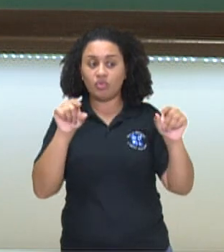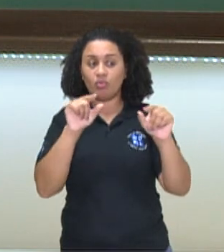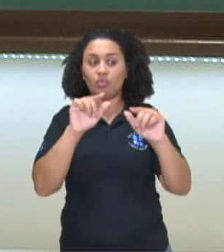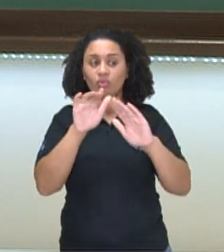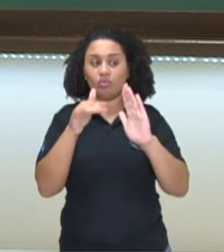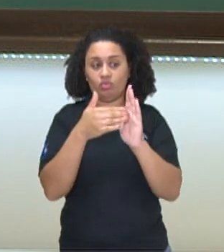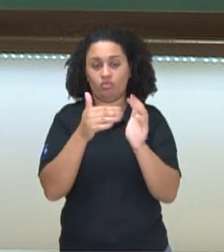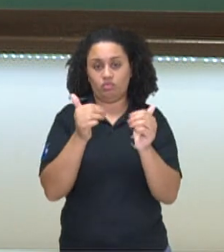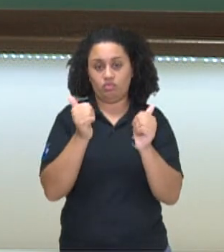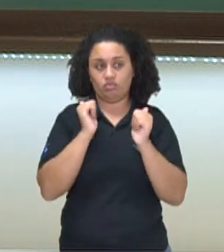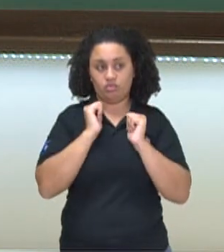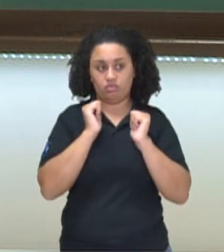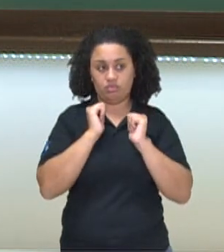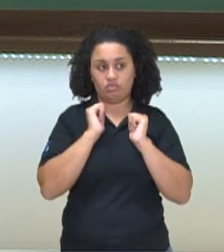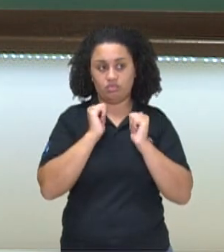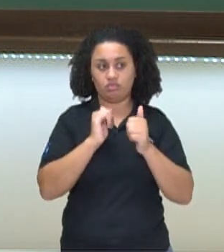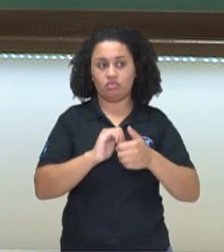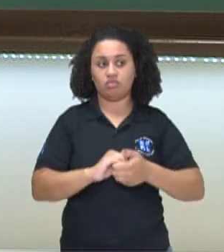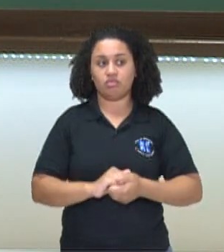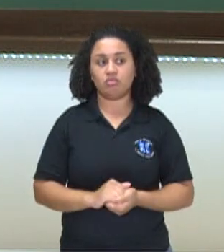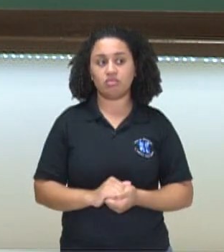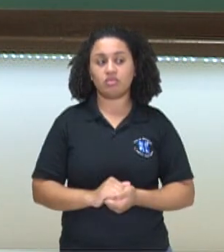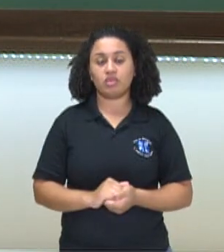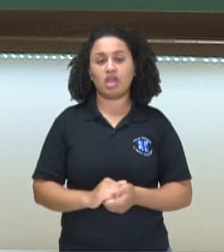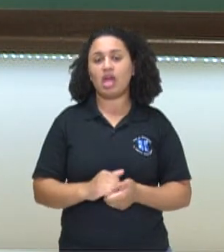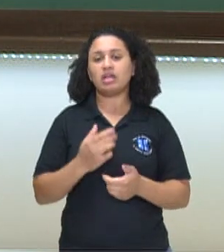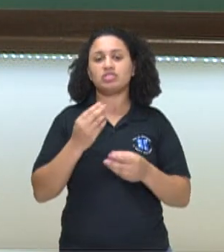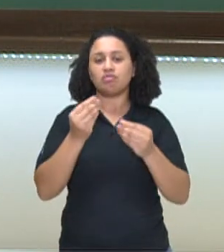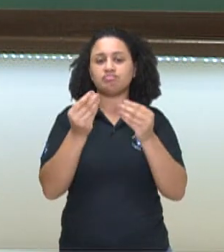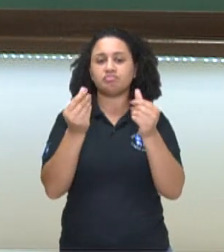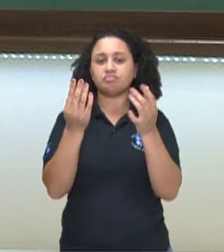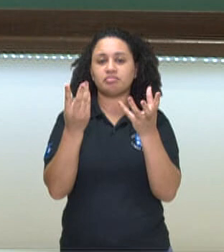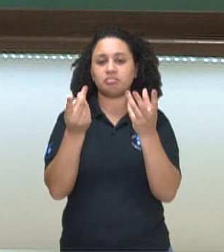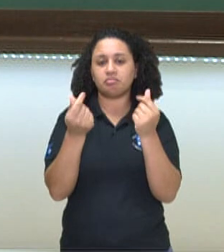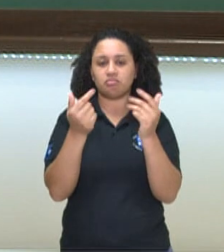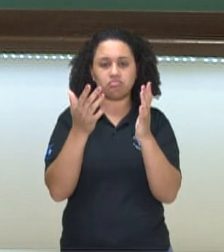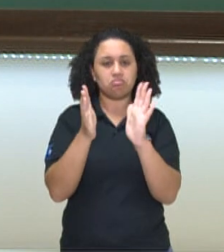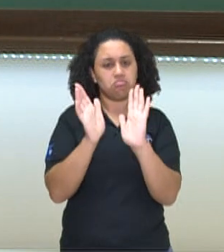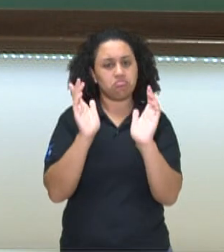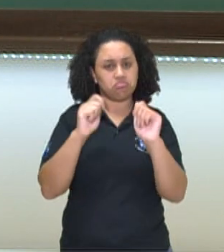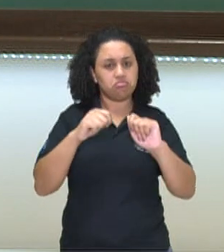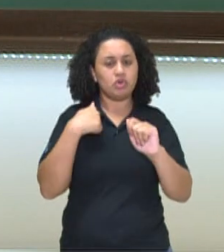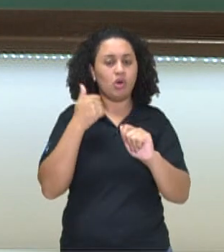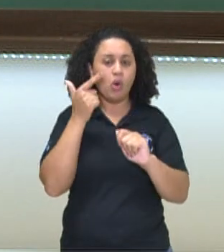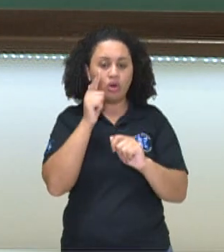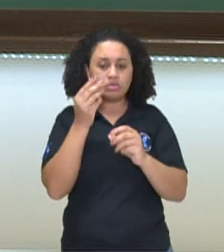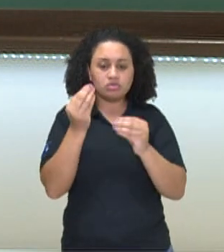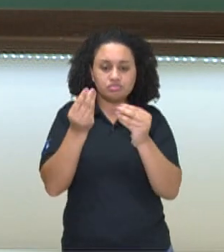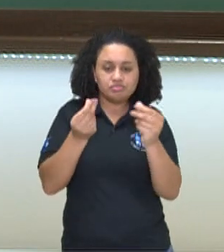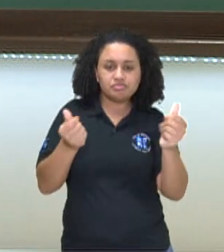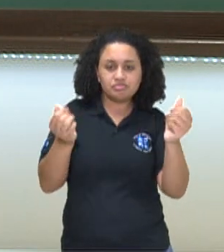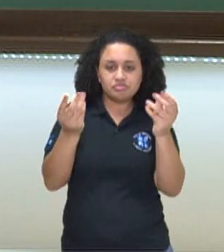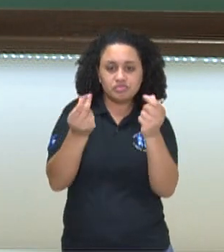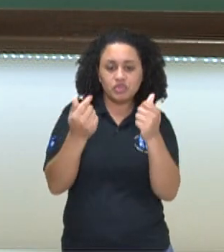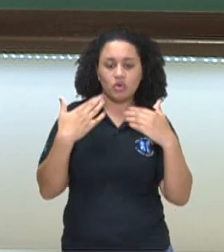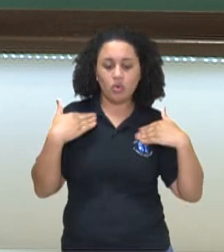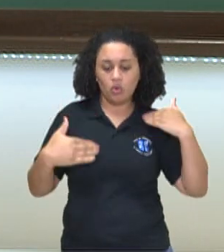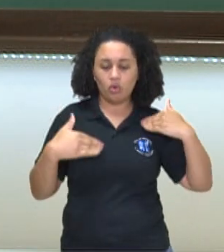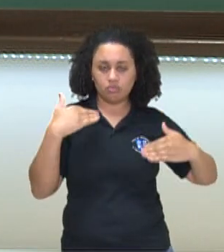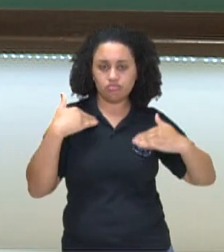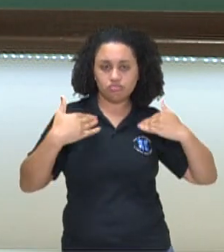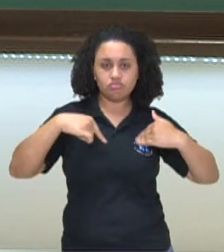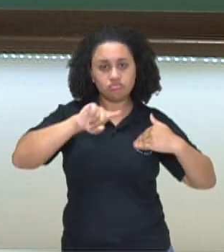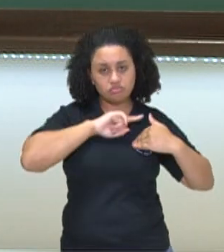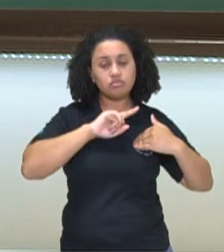aqui. Vou neutralizar. Para neutralizar, basta eu aterrar. Como que eu aterro? Usando o próprio corpo. O próprio